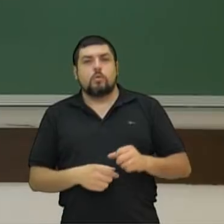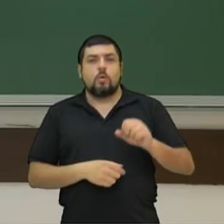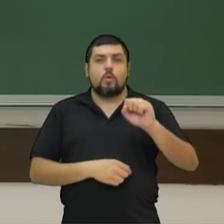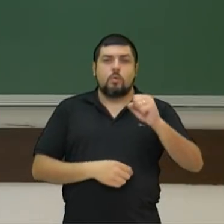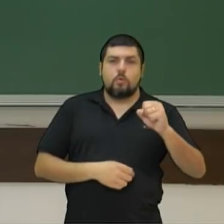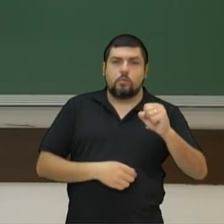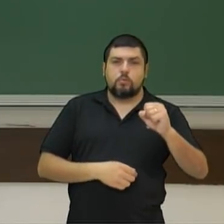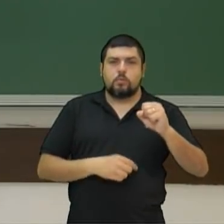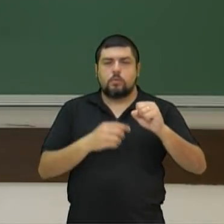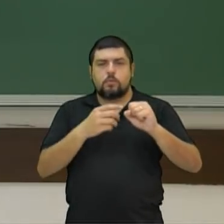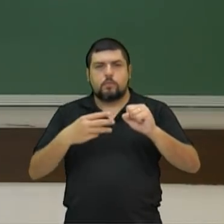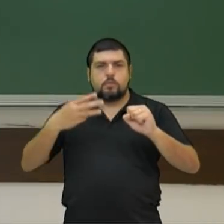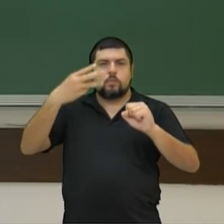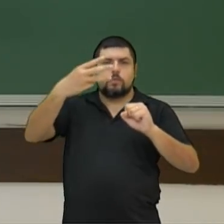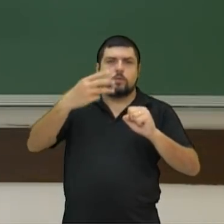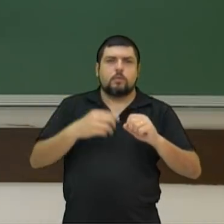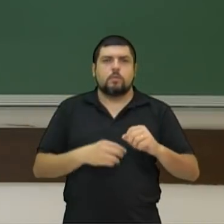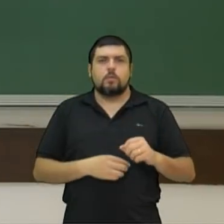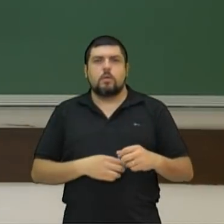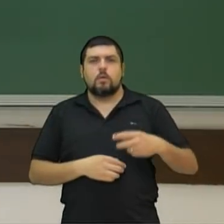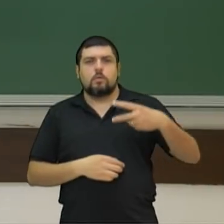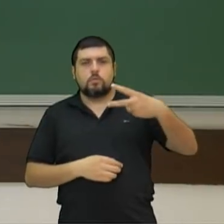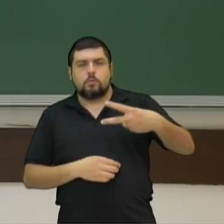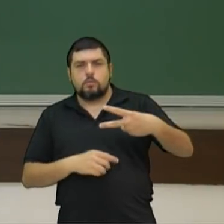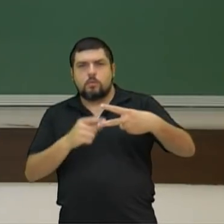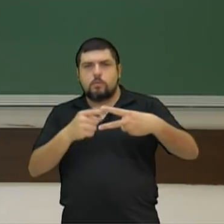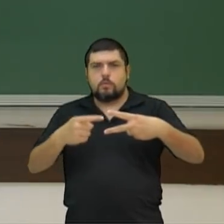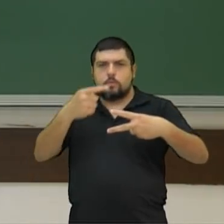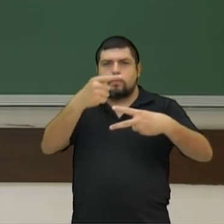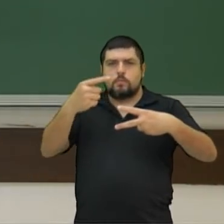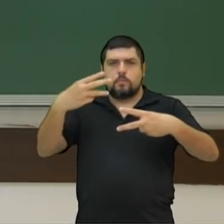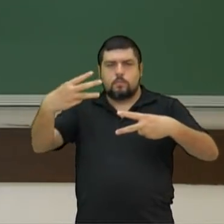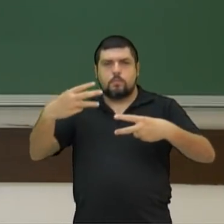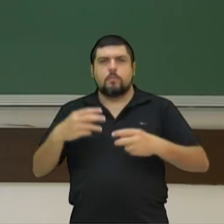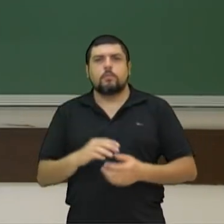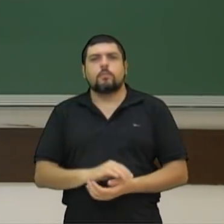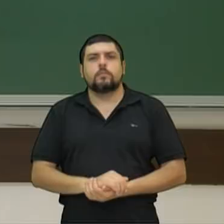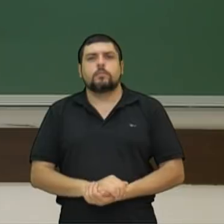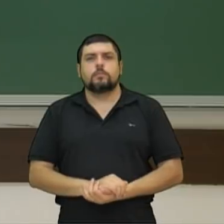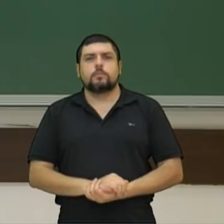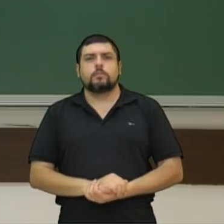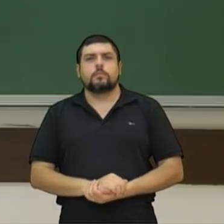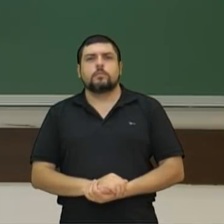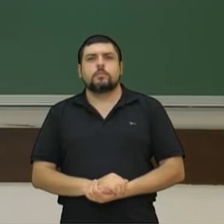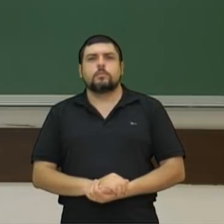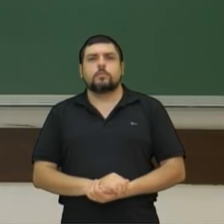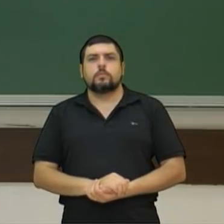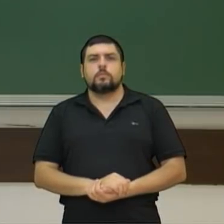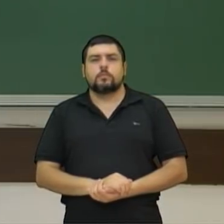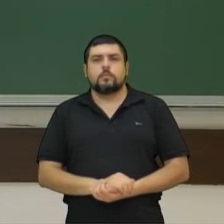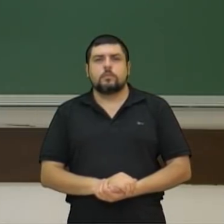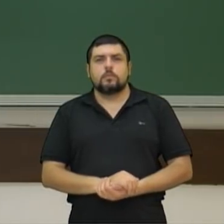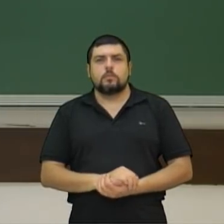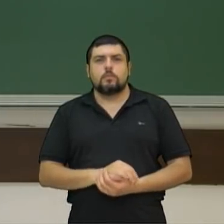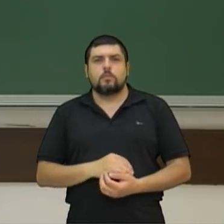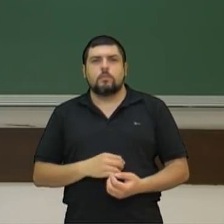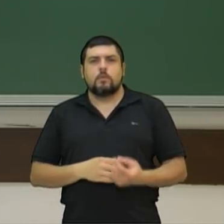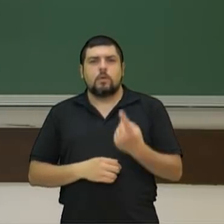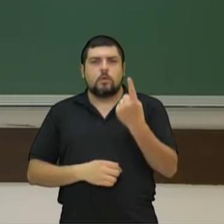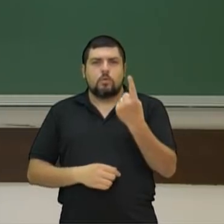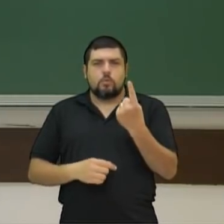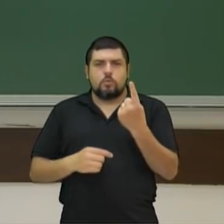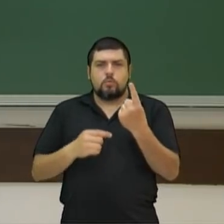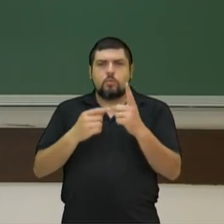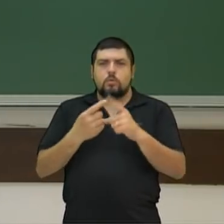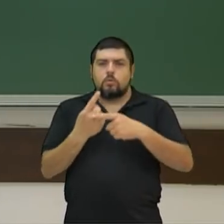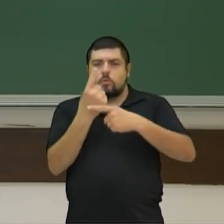para cima como 2 elevado a menos 3, tá? Isso é a propriedade. 1 sobre x, qual é o expoente